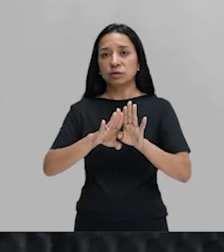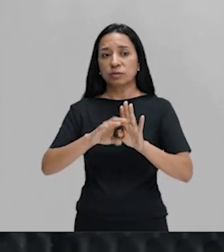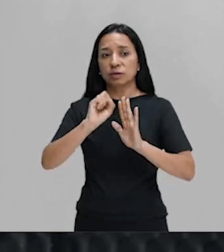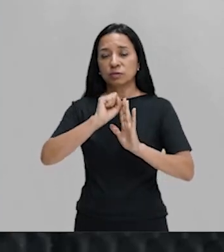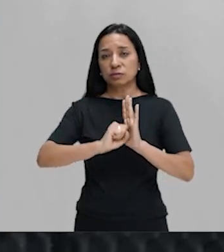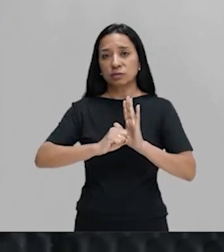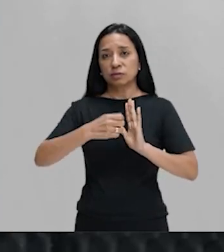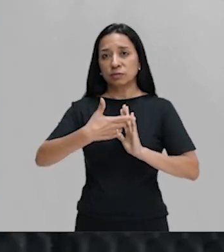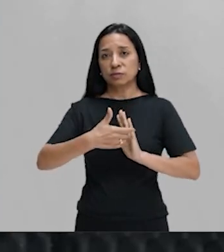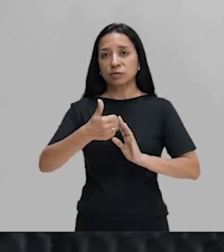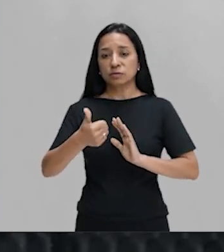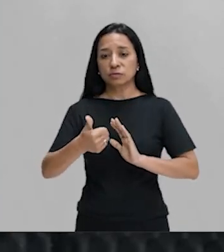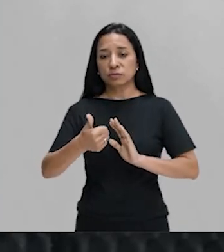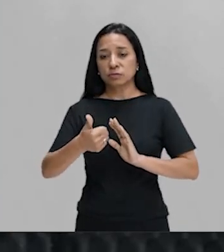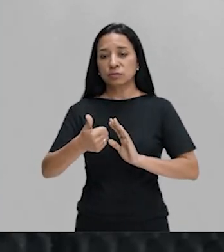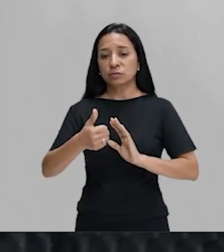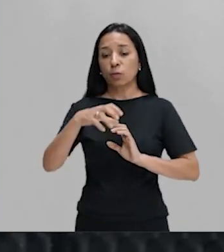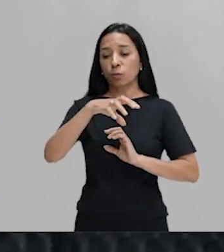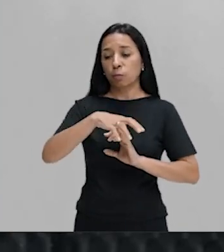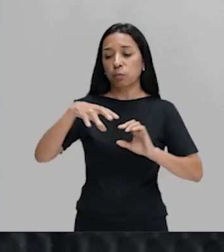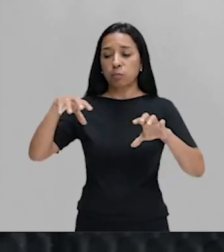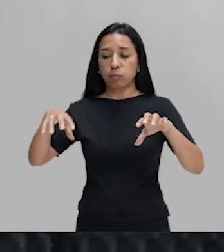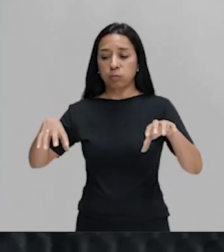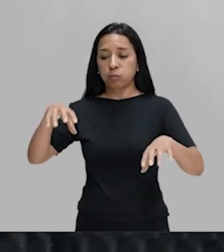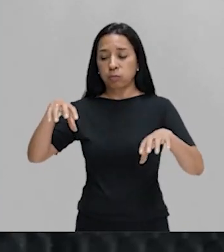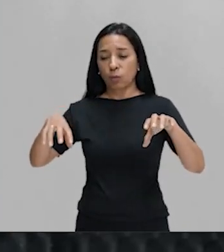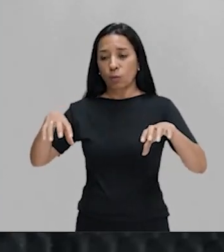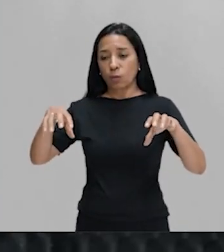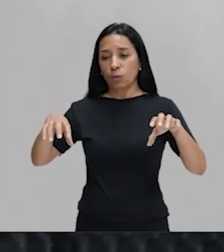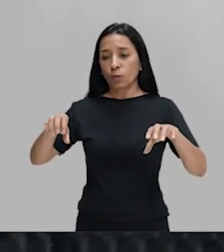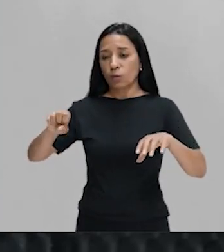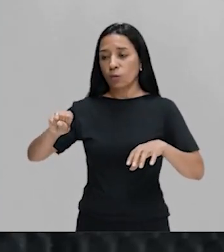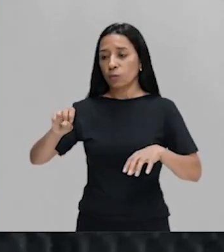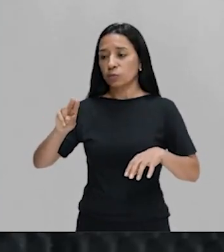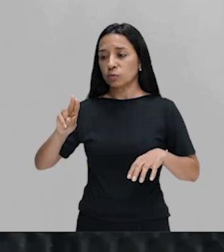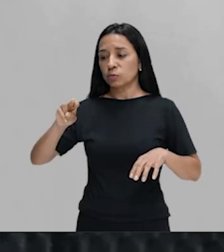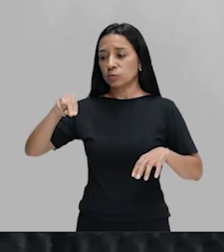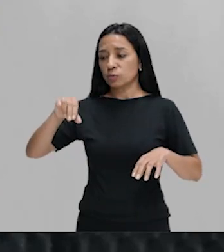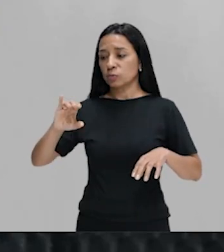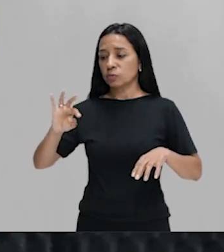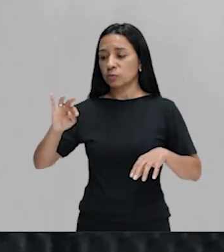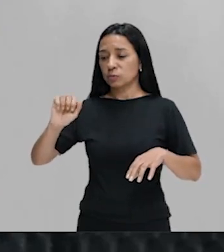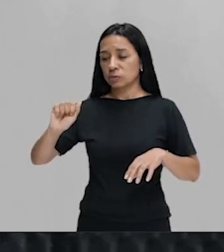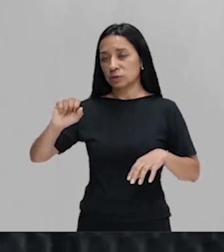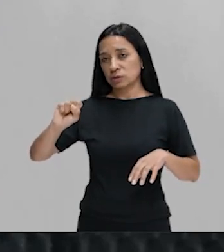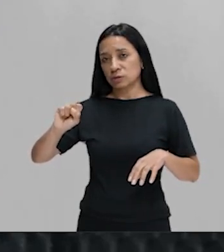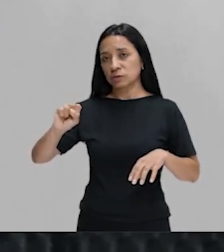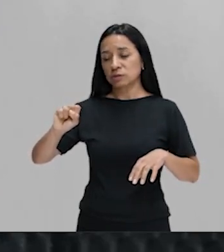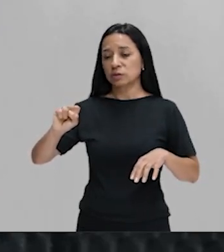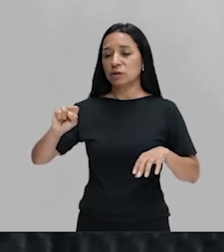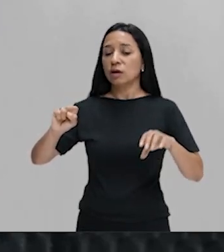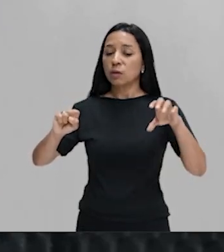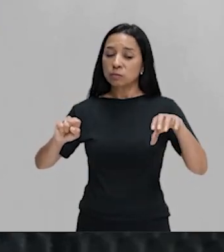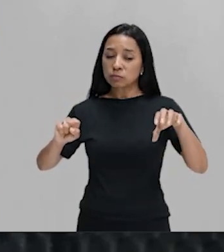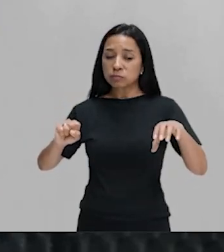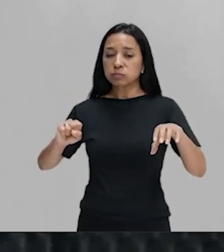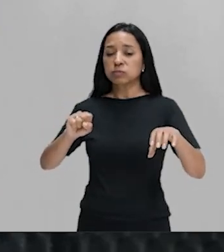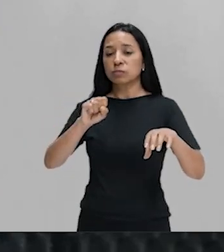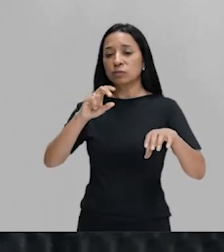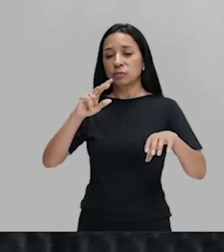entre sunitas e xiitas. Porque sunitas e xiitas disputam o poder,